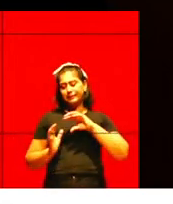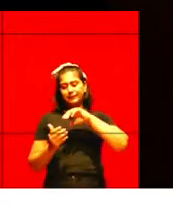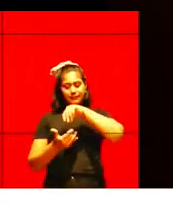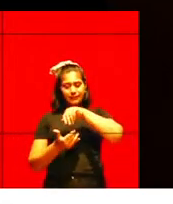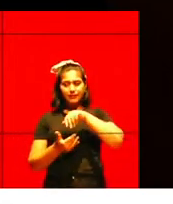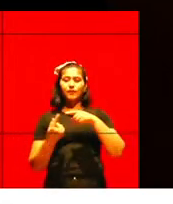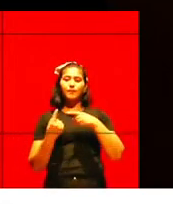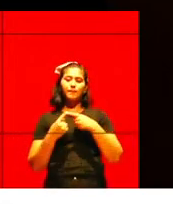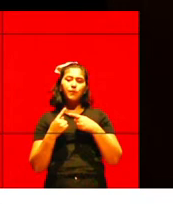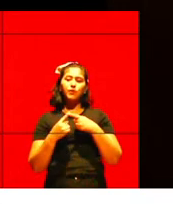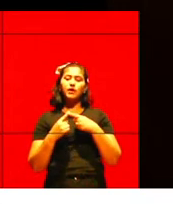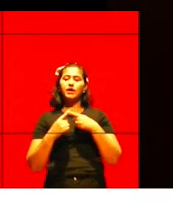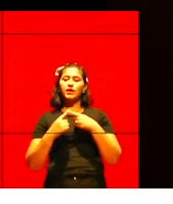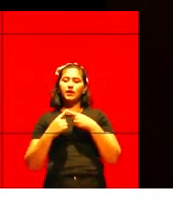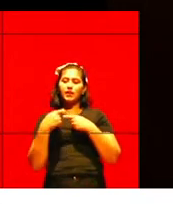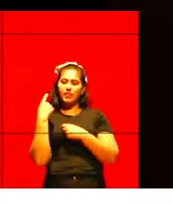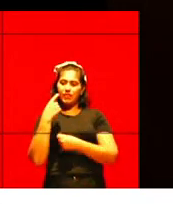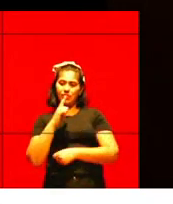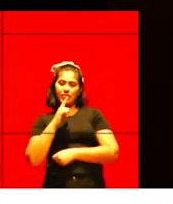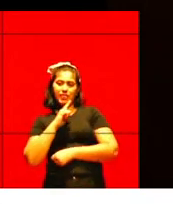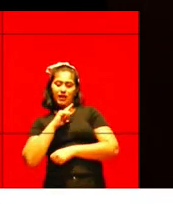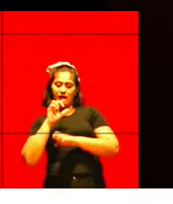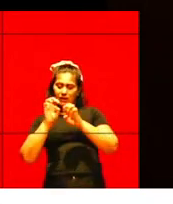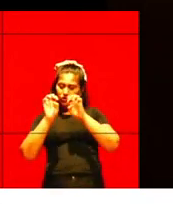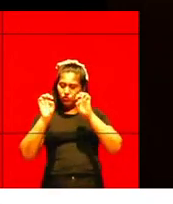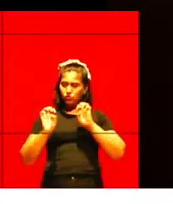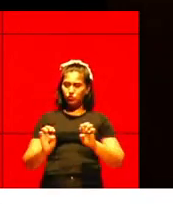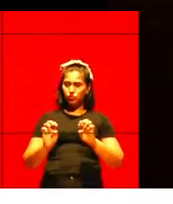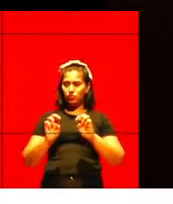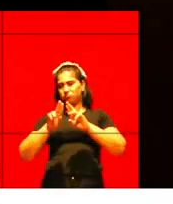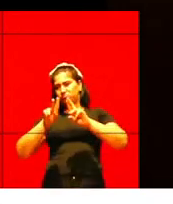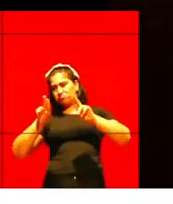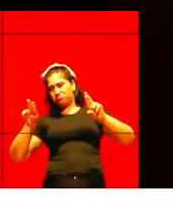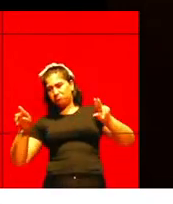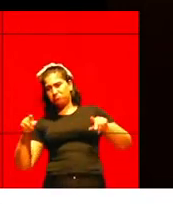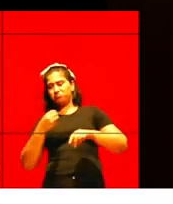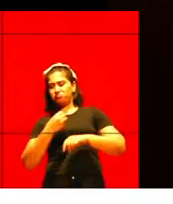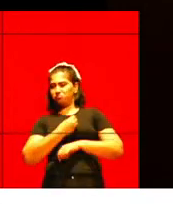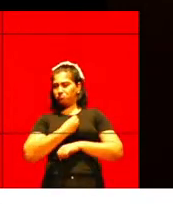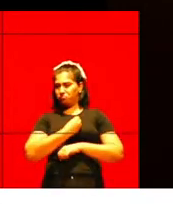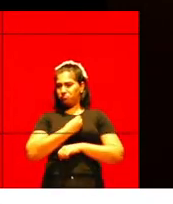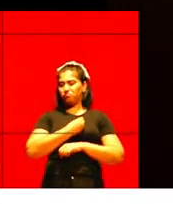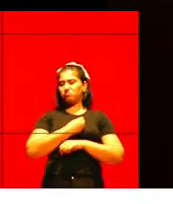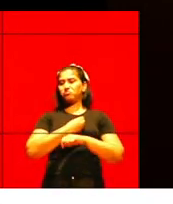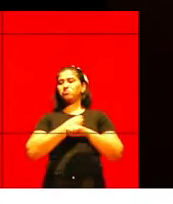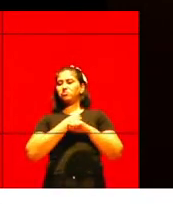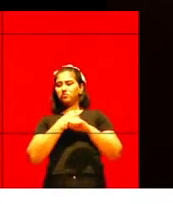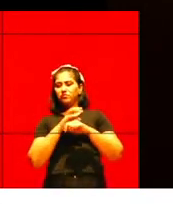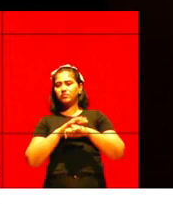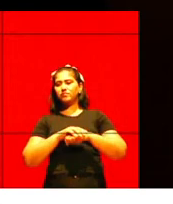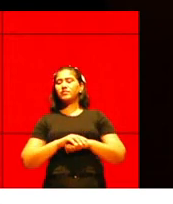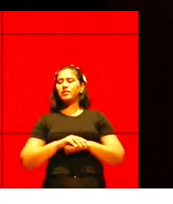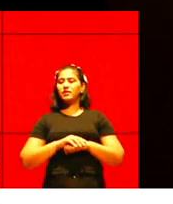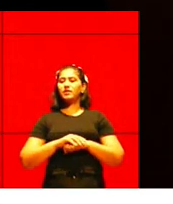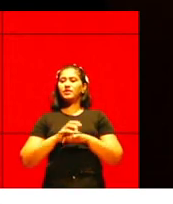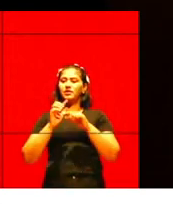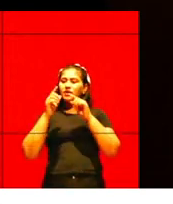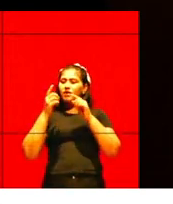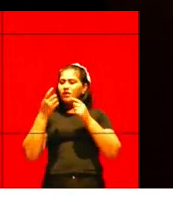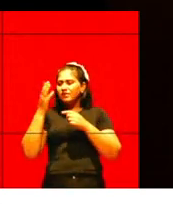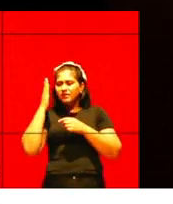da sua alta construção, presente nos tecidos vegetais, presente na parede celular dos vegetais, certo?